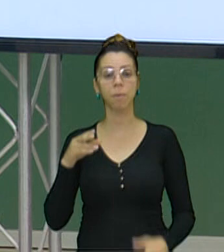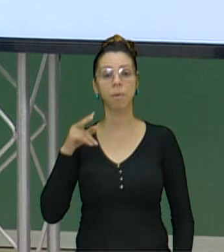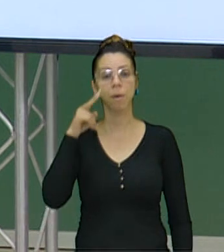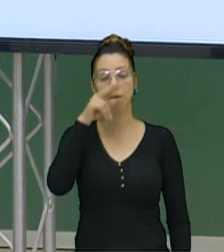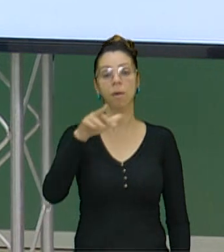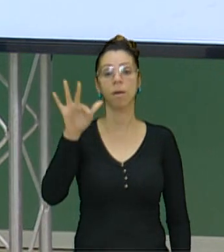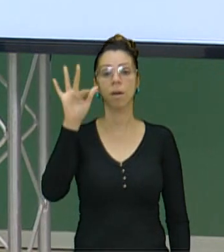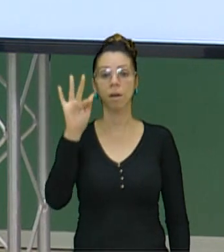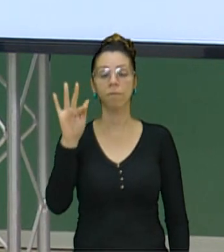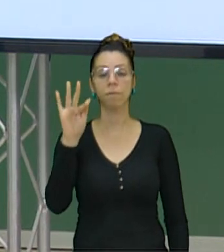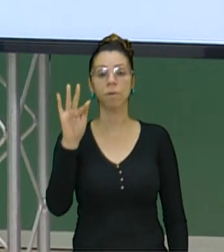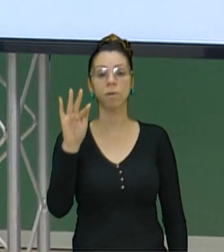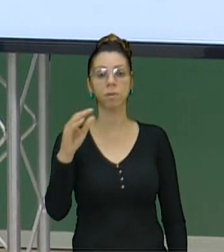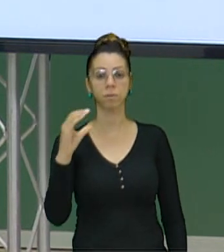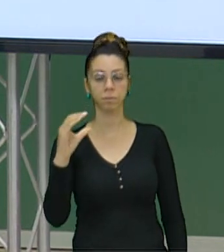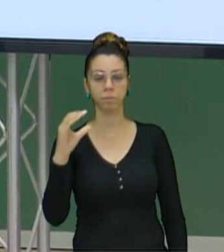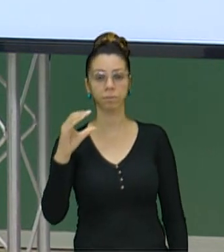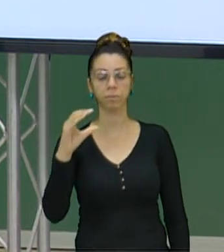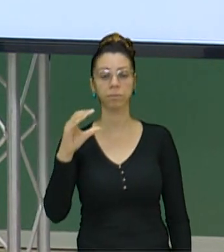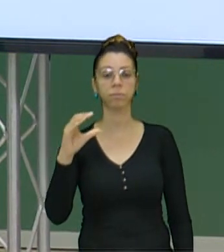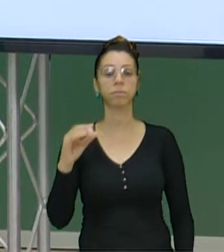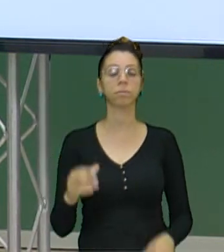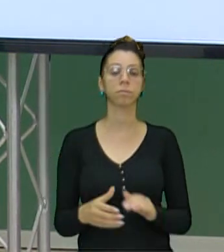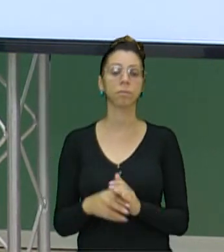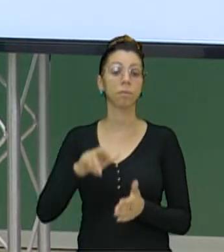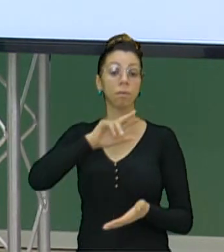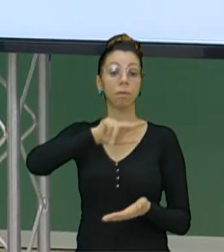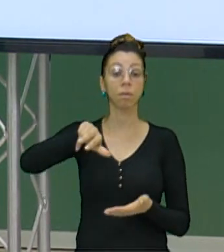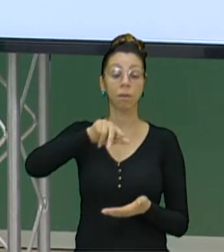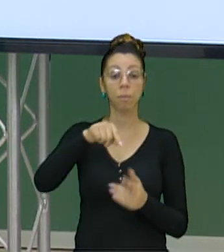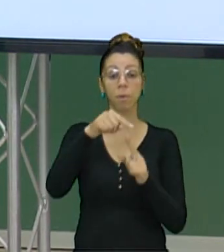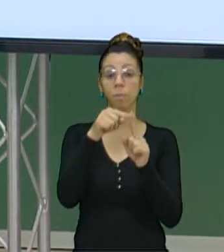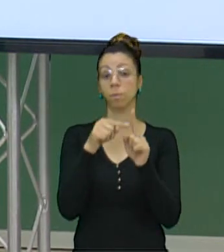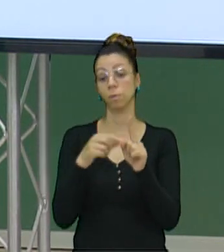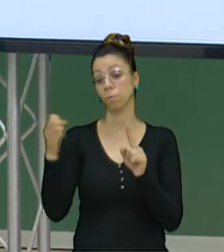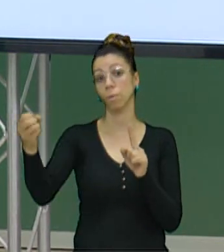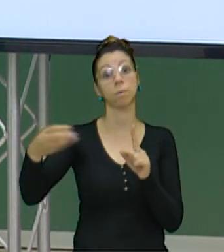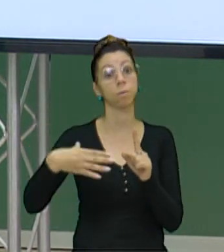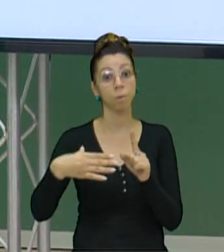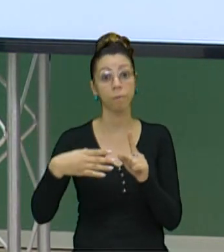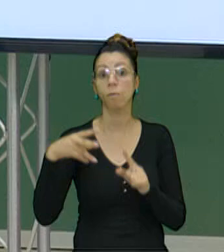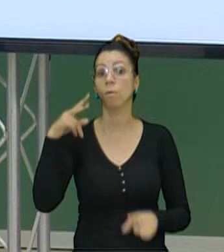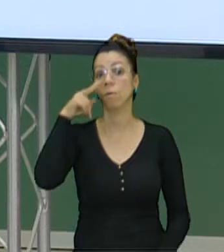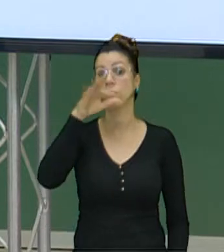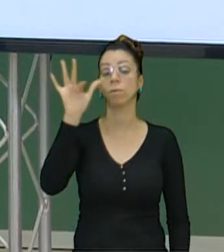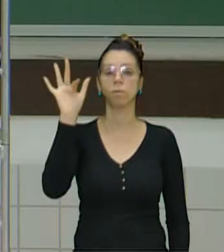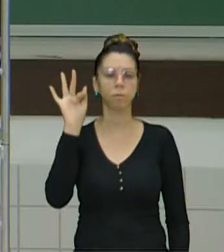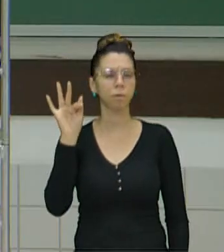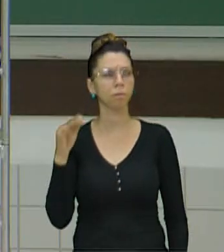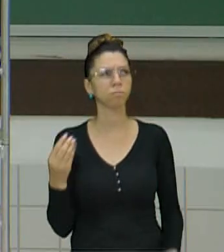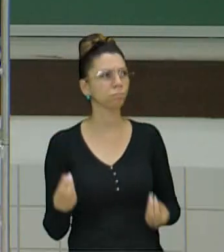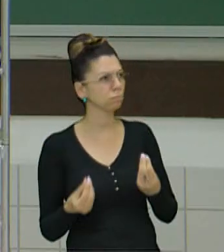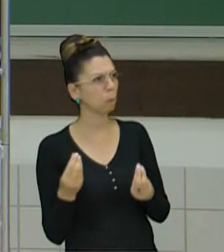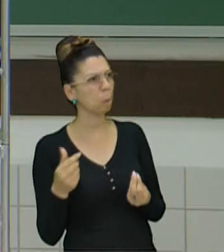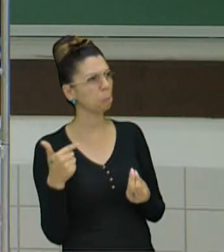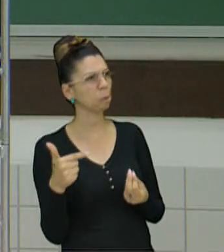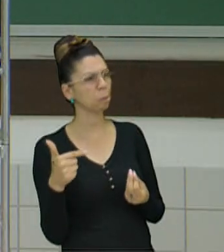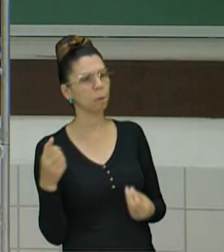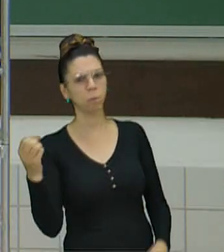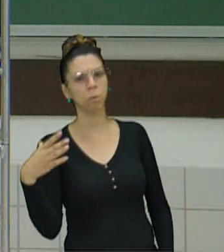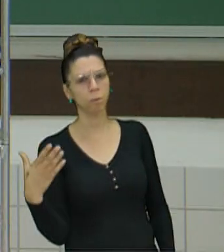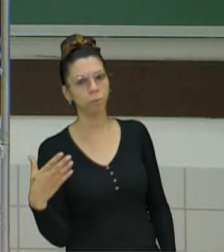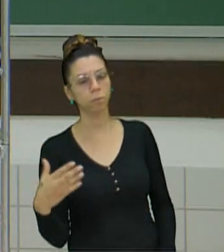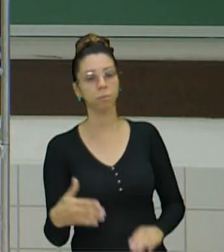interessante de falar sobre ela, né? A força centrípeta não é um novo tipo de força, né? Como assim, professor, não é um tipo de